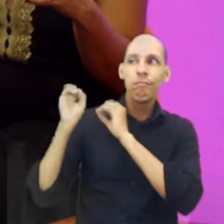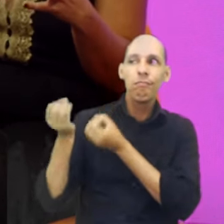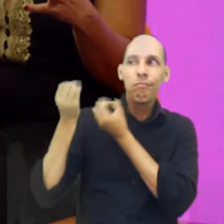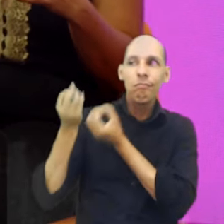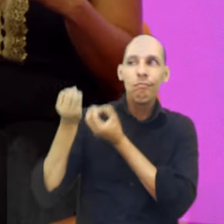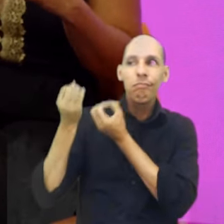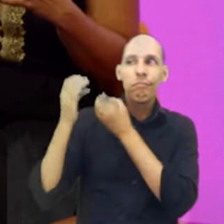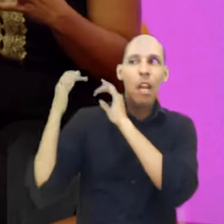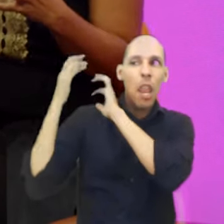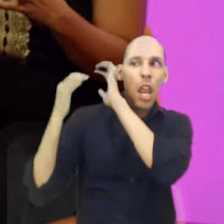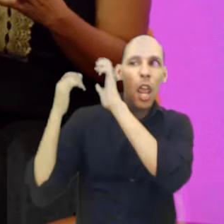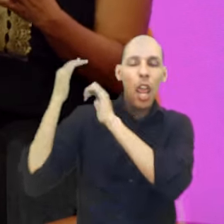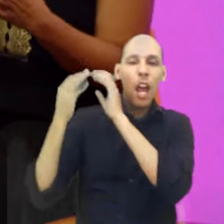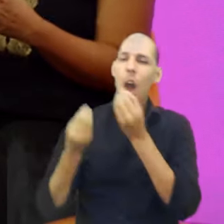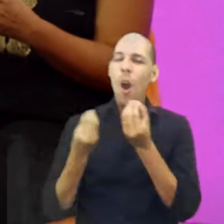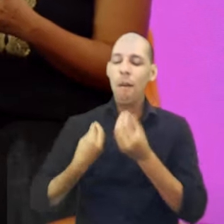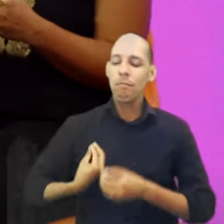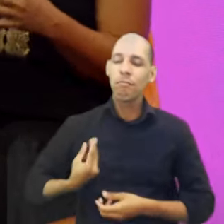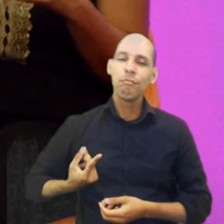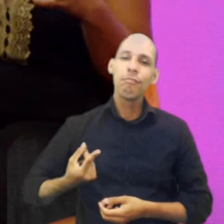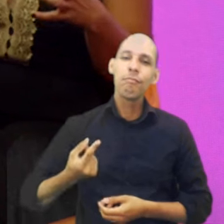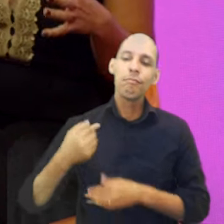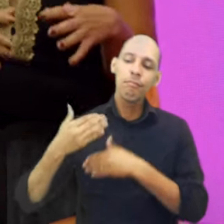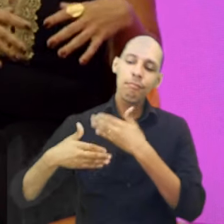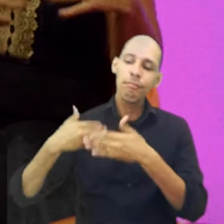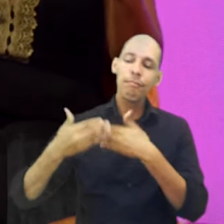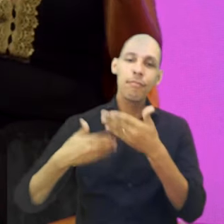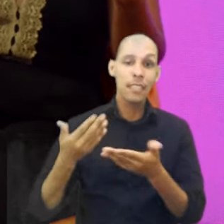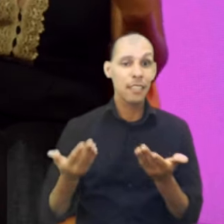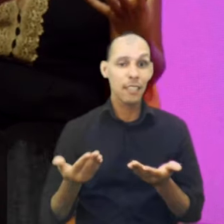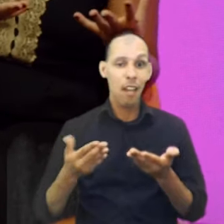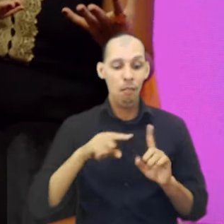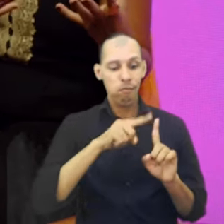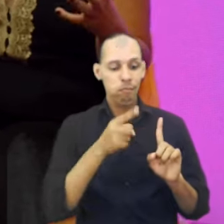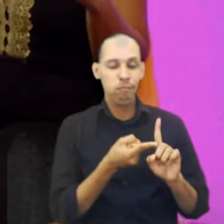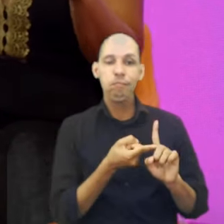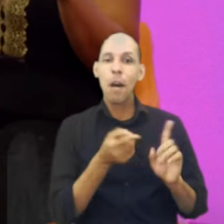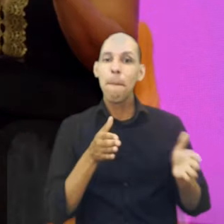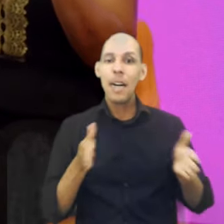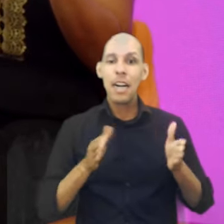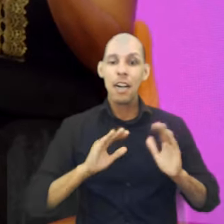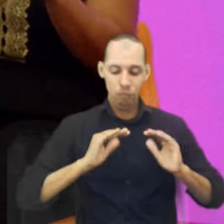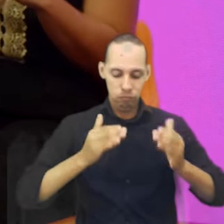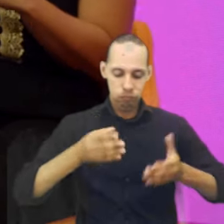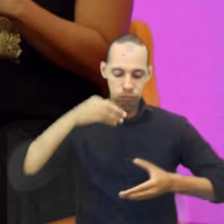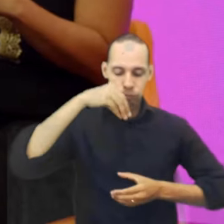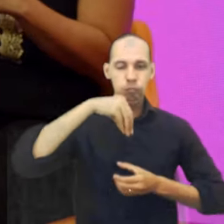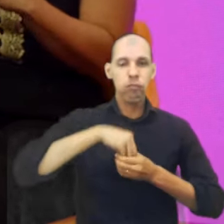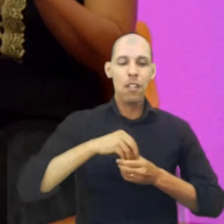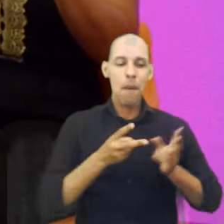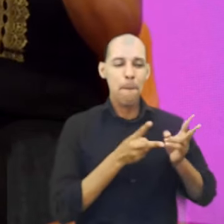do que nós vamos vivendo na nossa história. Então, eu costumo dizer que, desde a gestação, a gente vai tendo